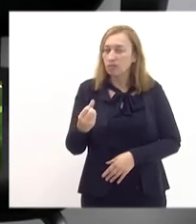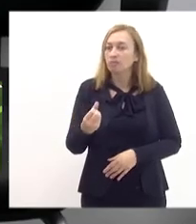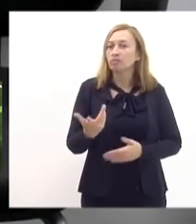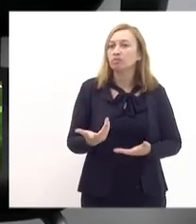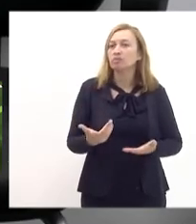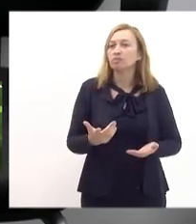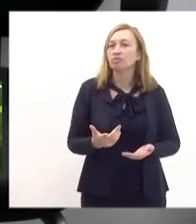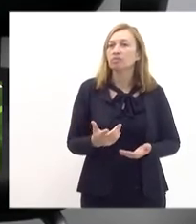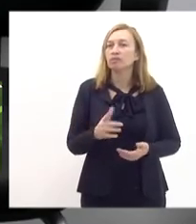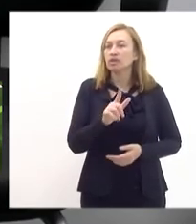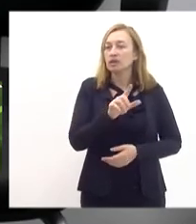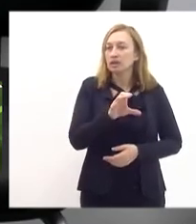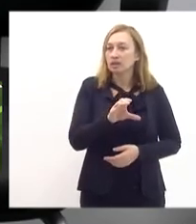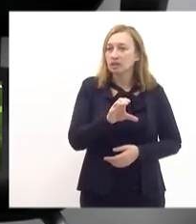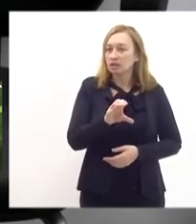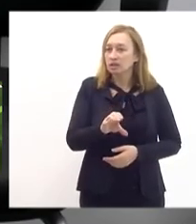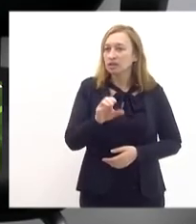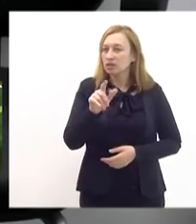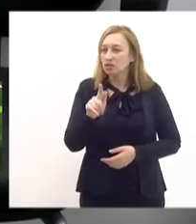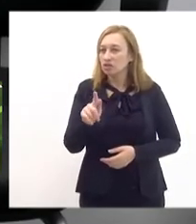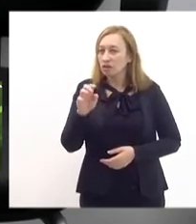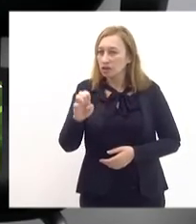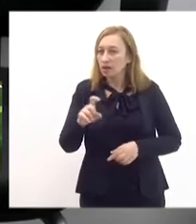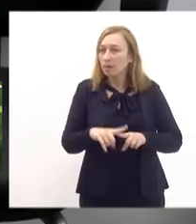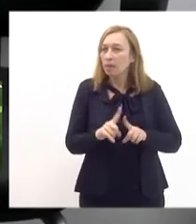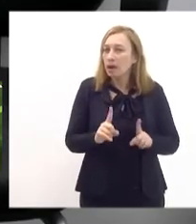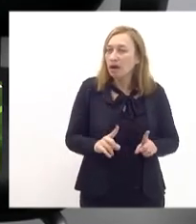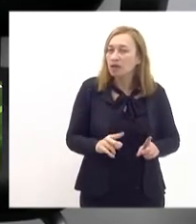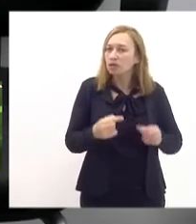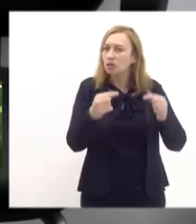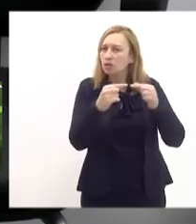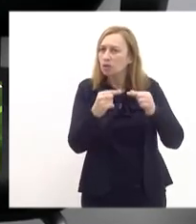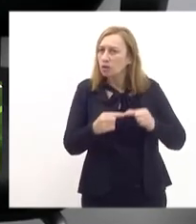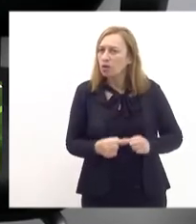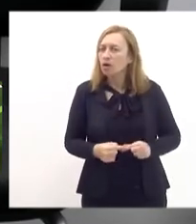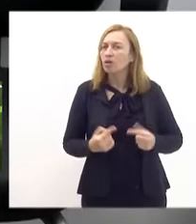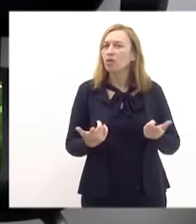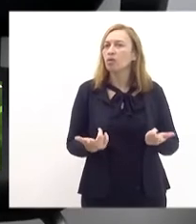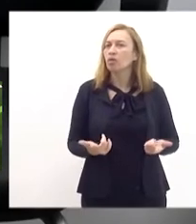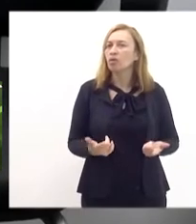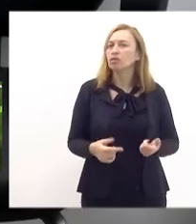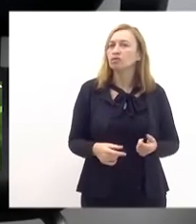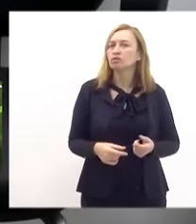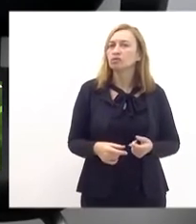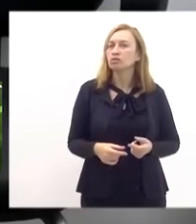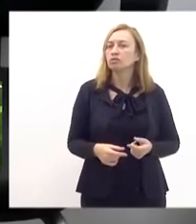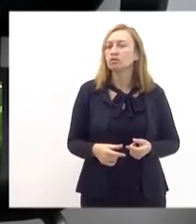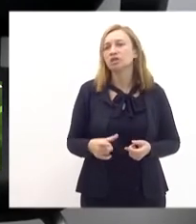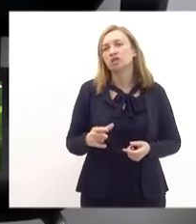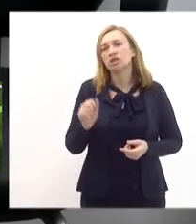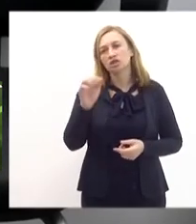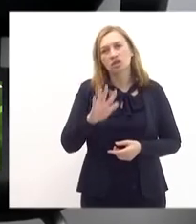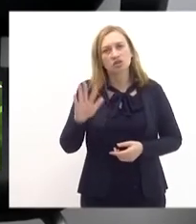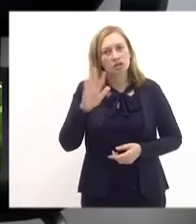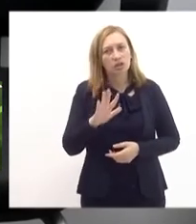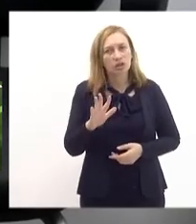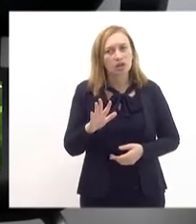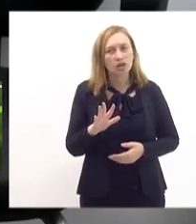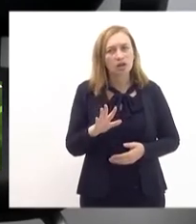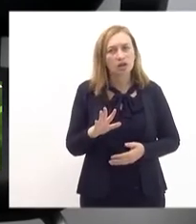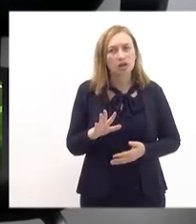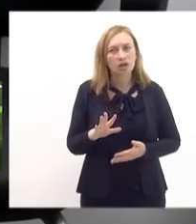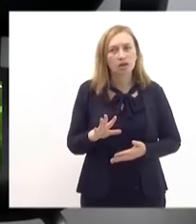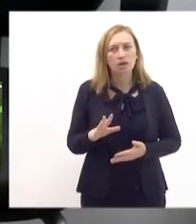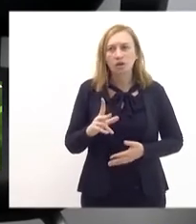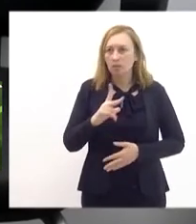atribuição da CGE, mas nos acordos de leniência, em geral, nós temos uma cláusula dizendo que a própria